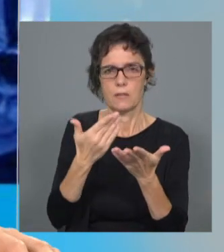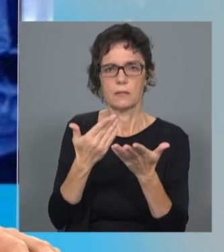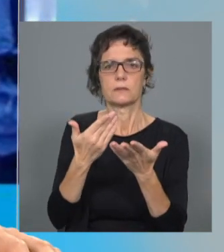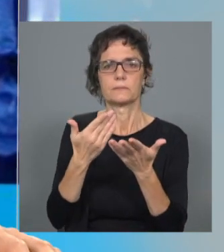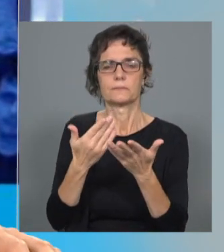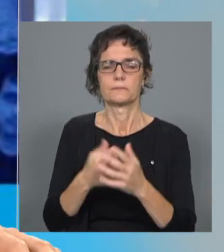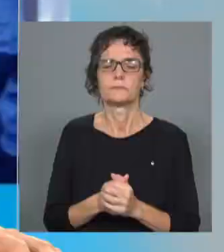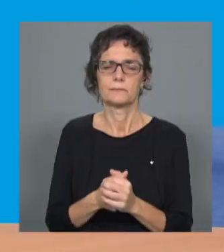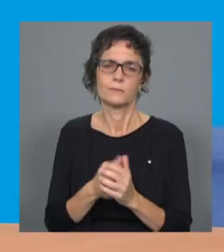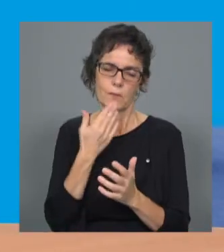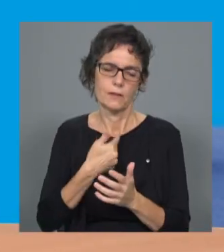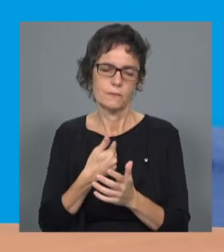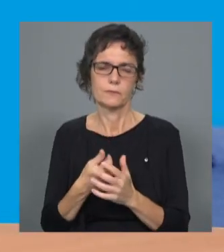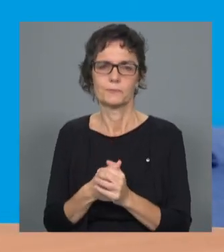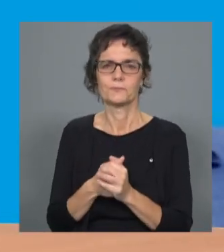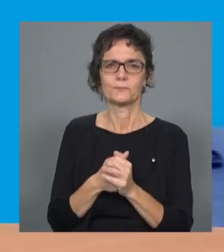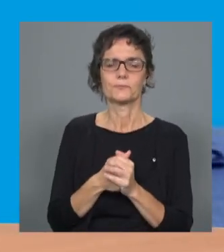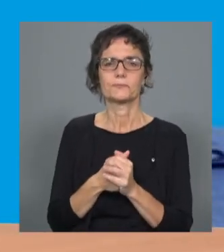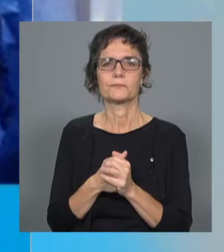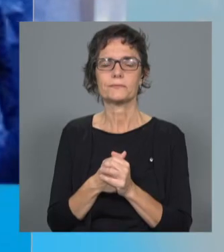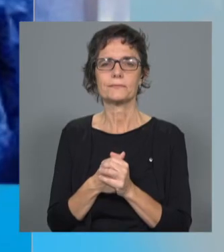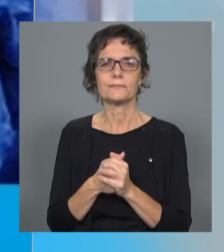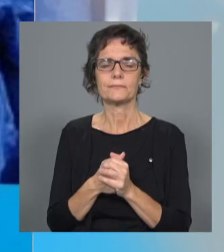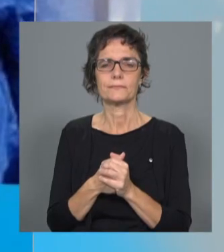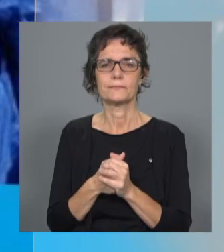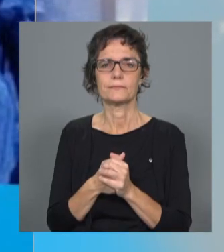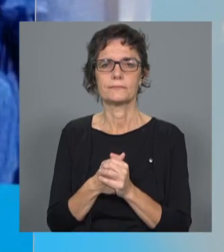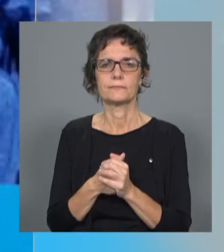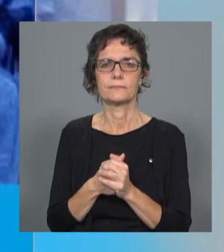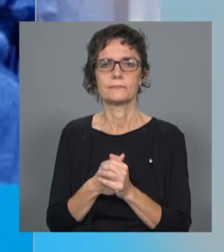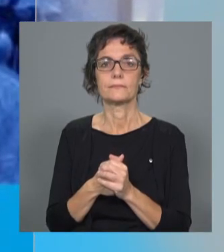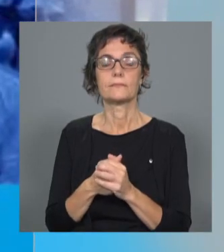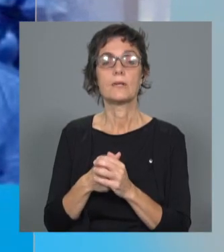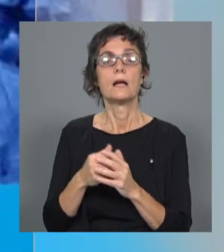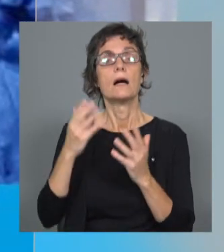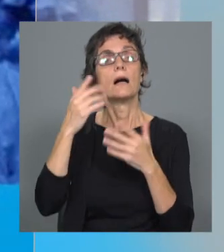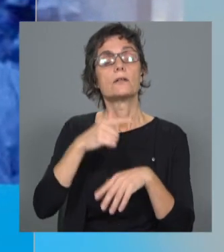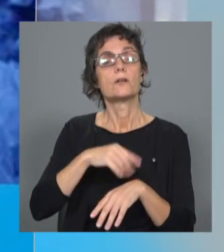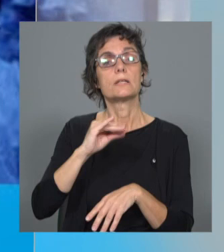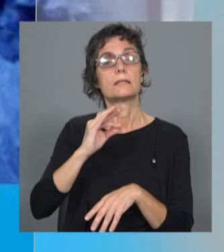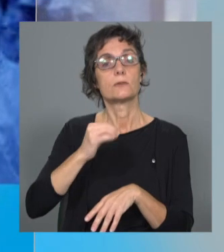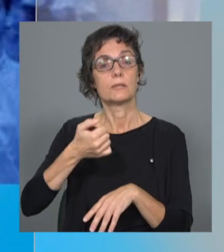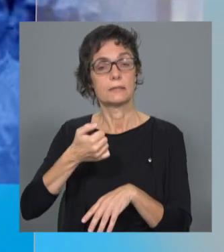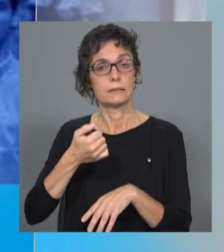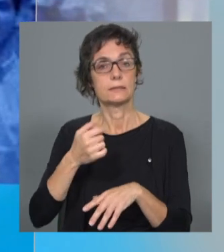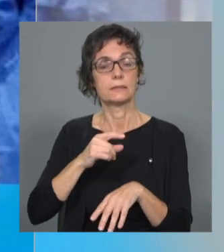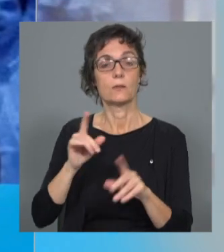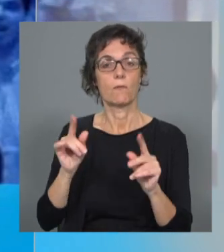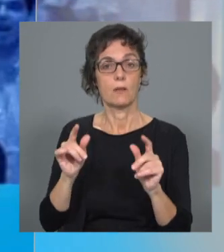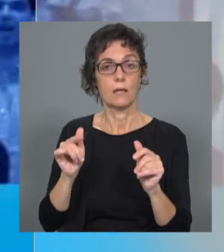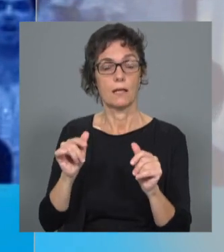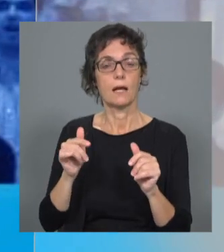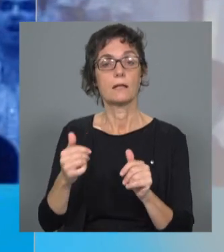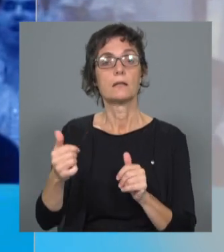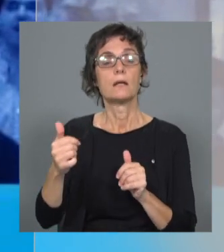Muito obrigado. Obrigado. Obrigado por ter estado connosco. Esta noite, pelas 22h45, é na rádio que voltamos à sua